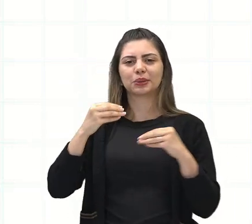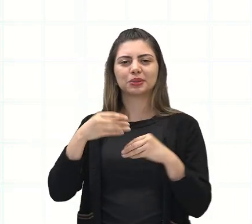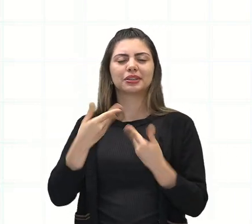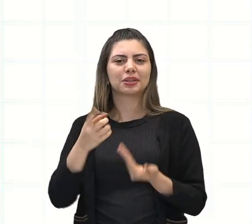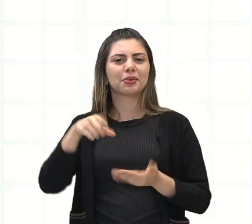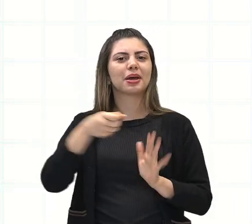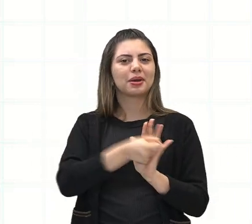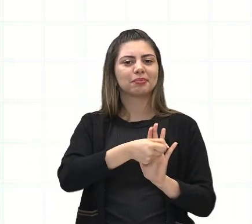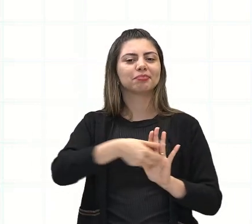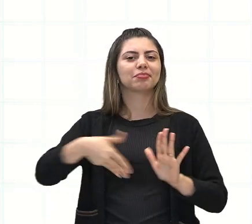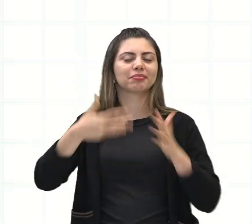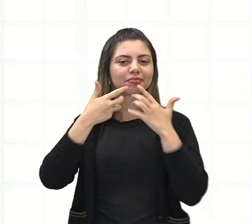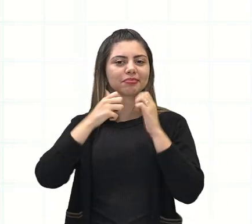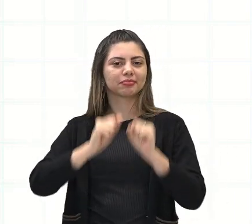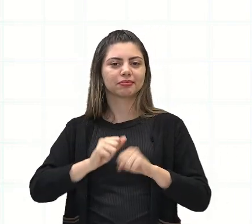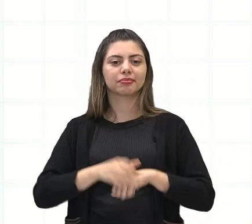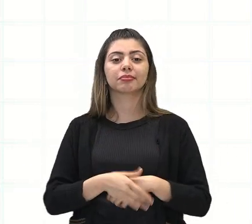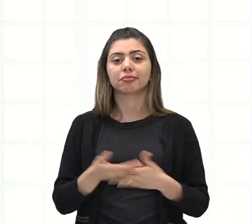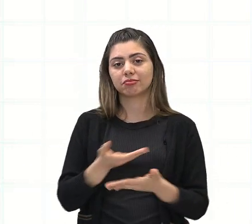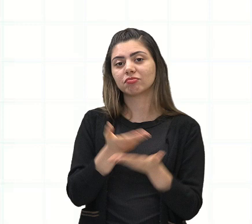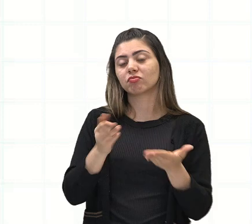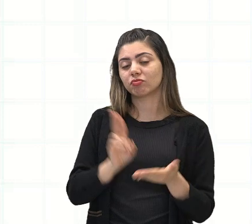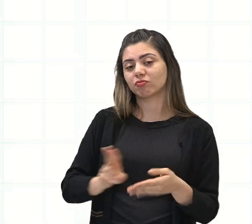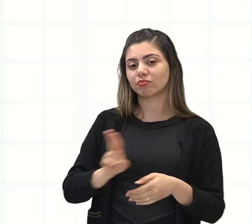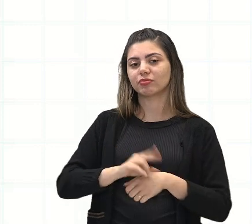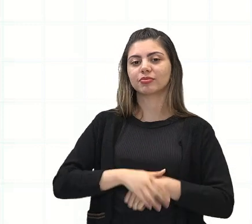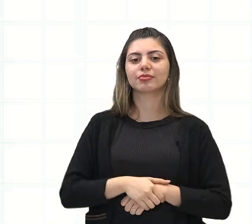linguagem também, que vocês utilizam bastante.